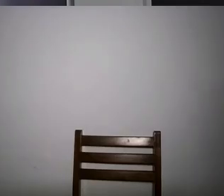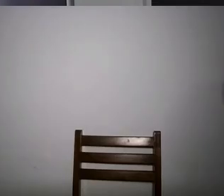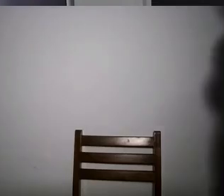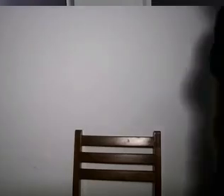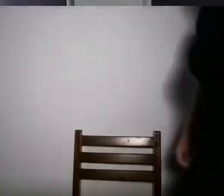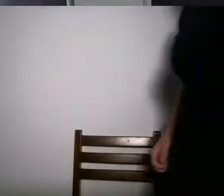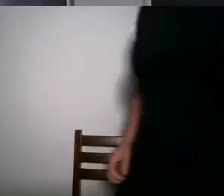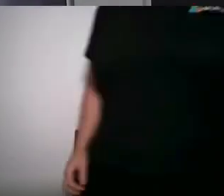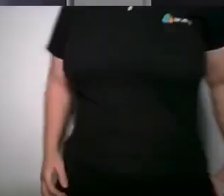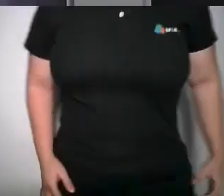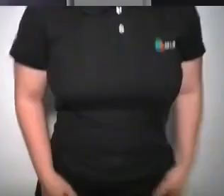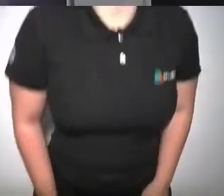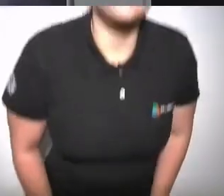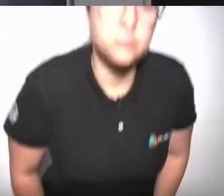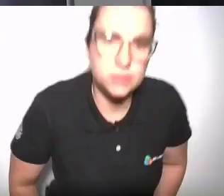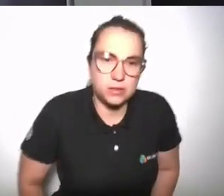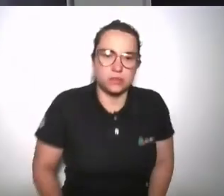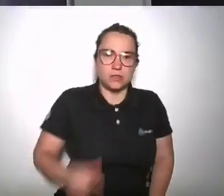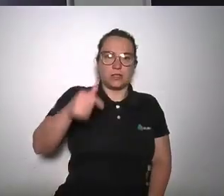esse montante ali,